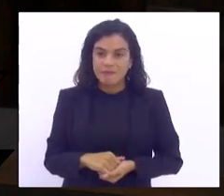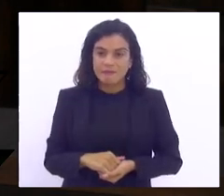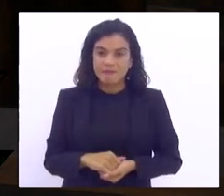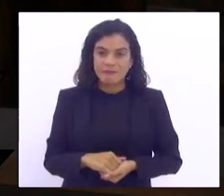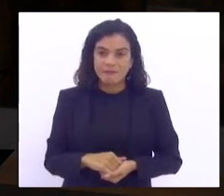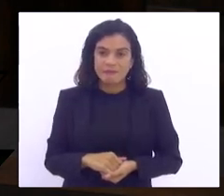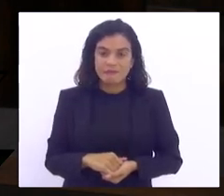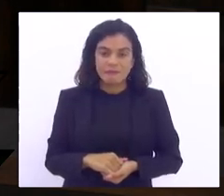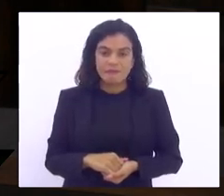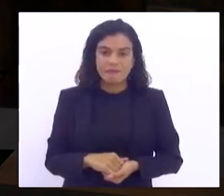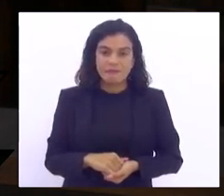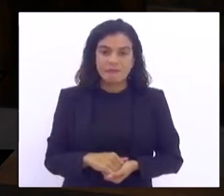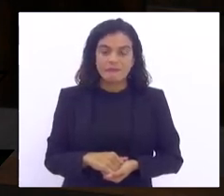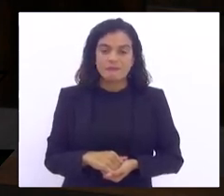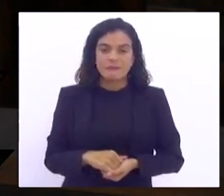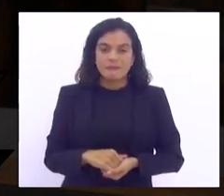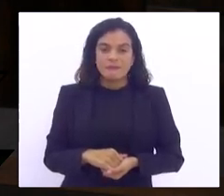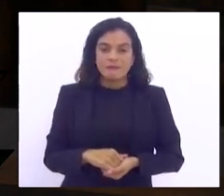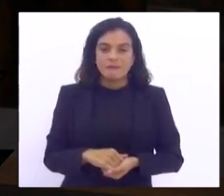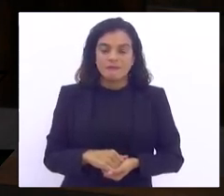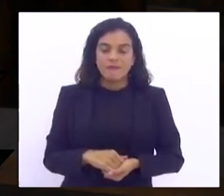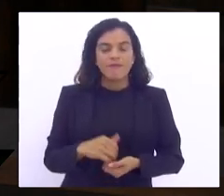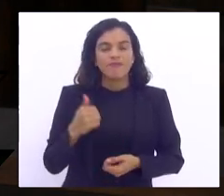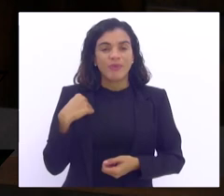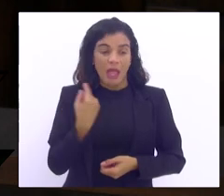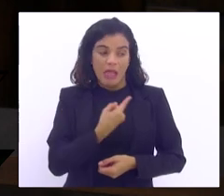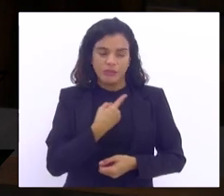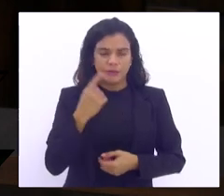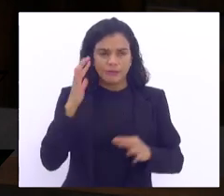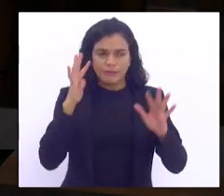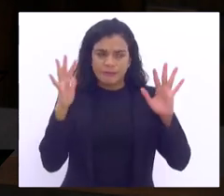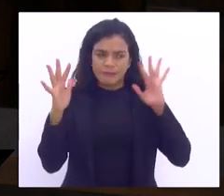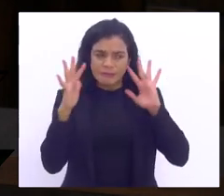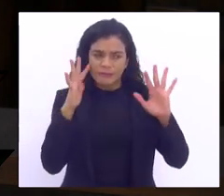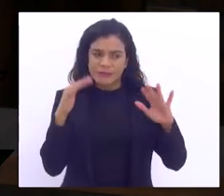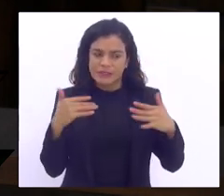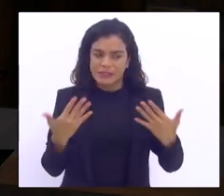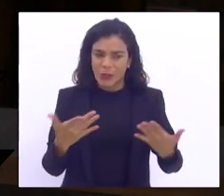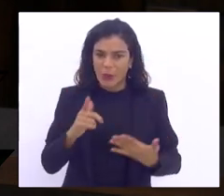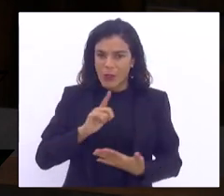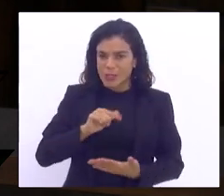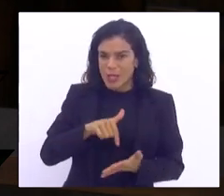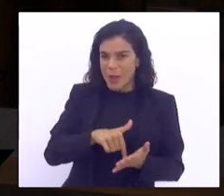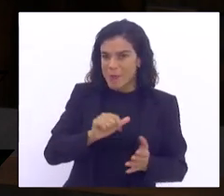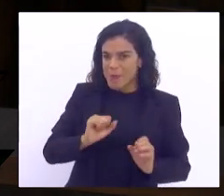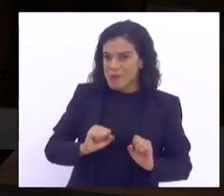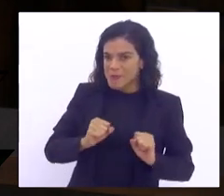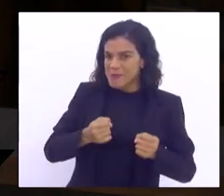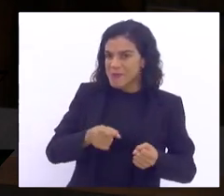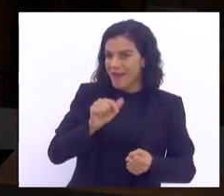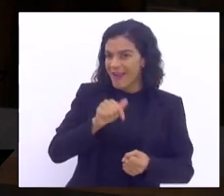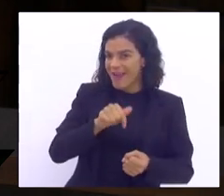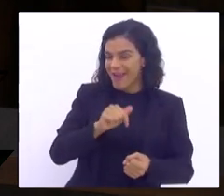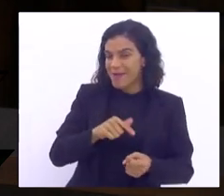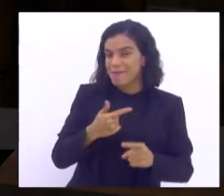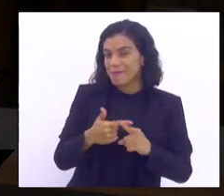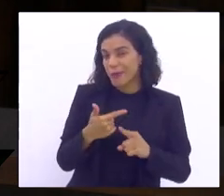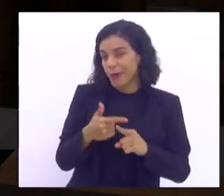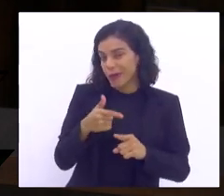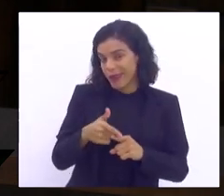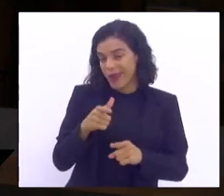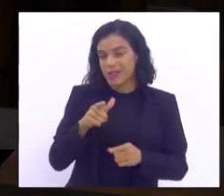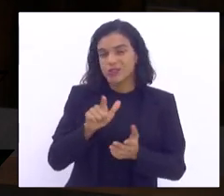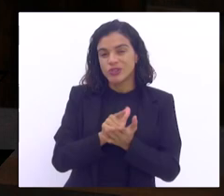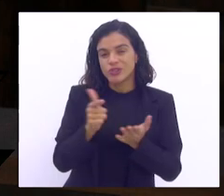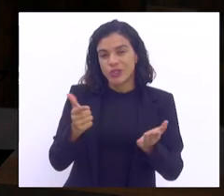E aí, nós pensamos assim, não, então nós temos isso. Sim, nós temos, porque, segundo o